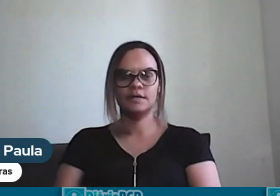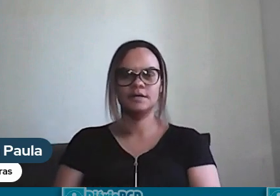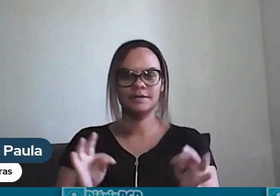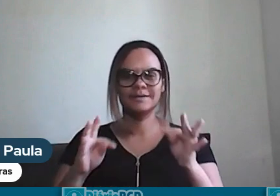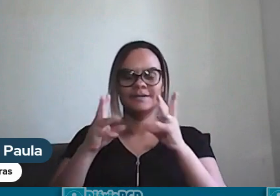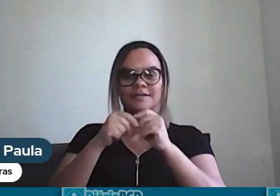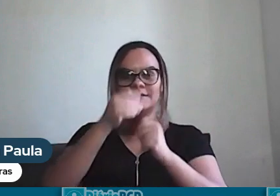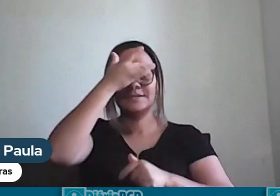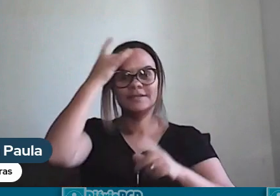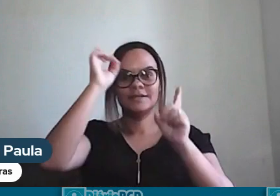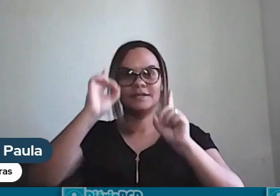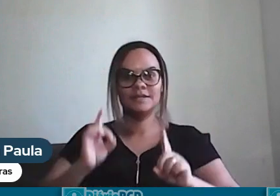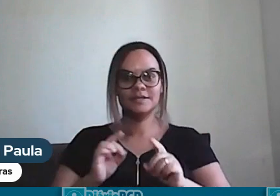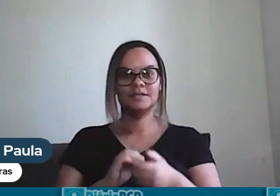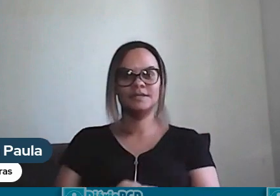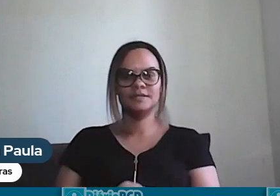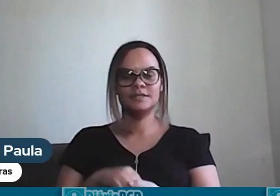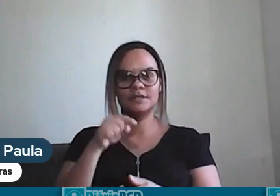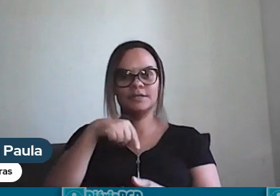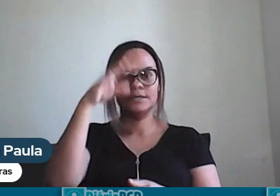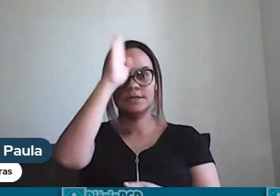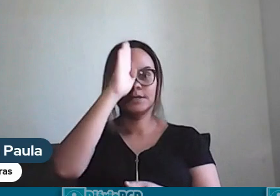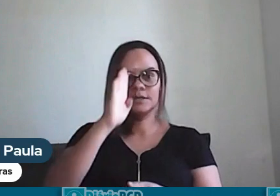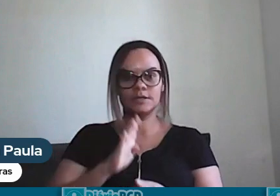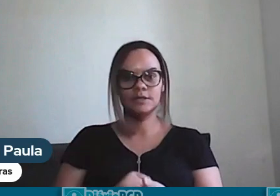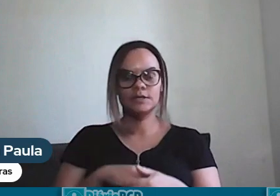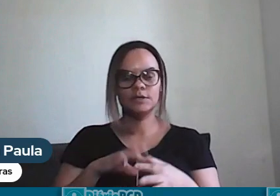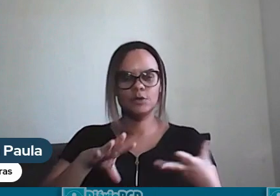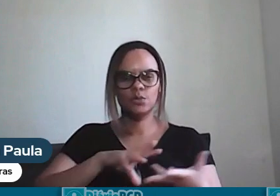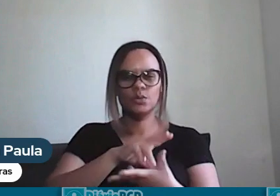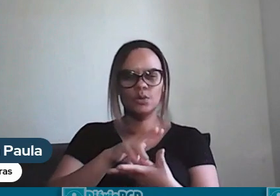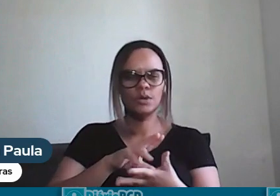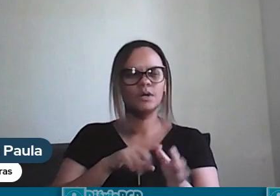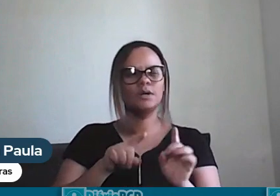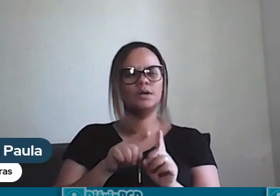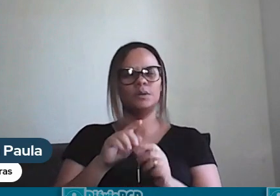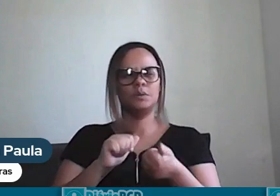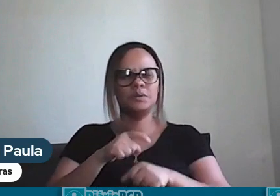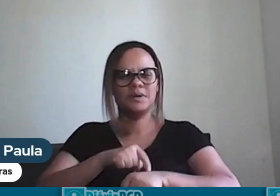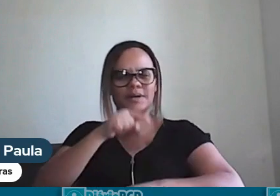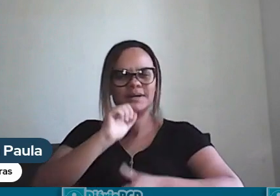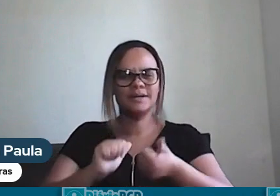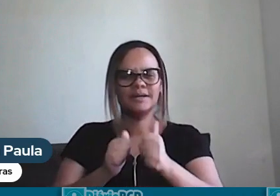as pessoas com deficiência do Brasil um único modelo de avaliação